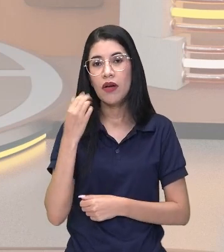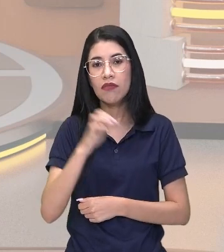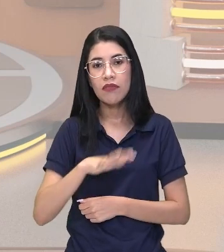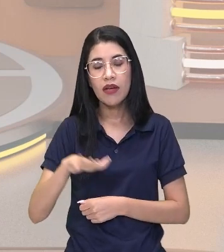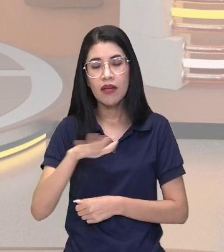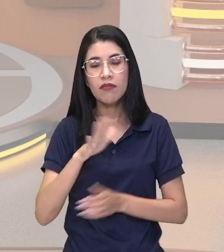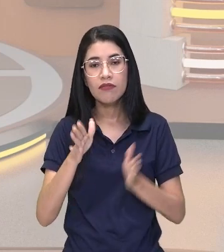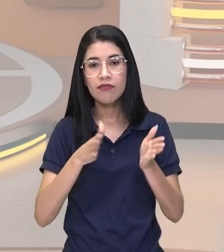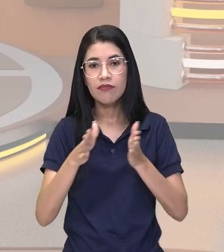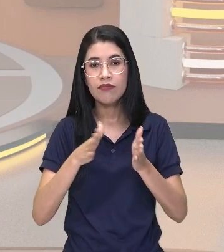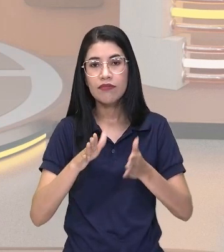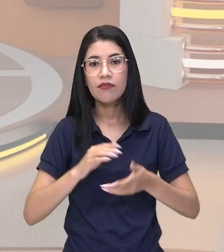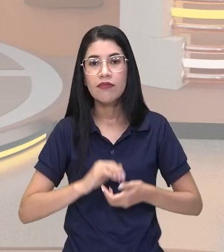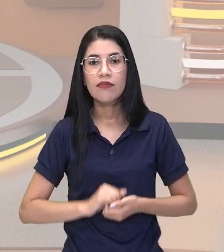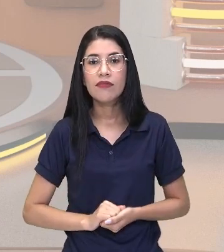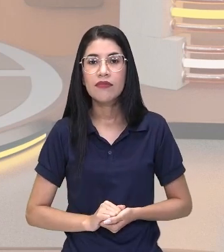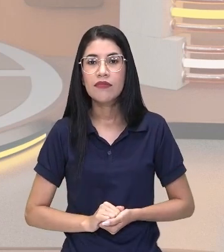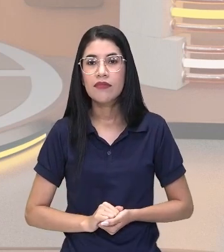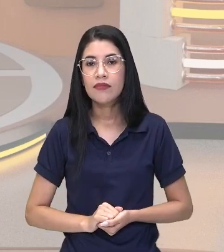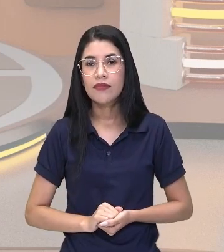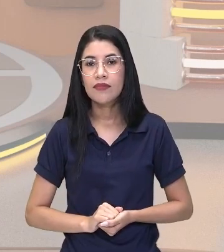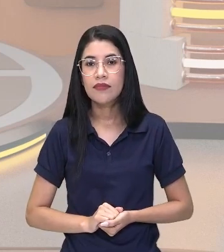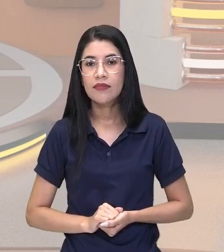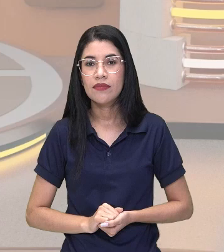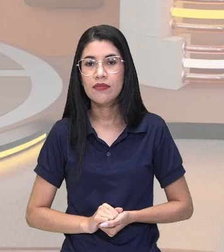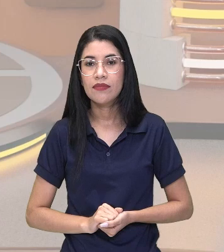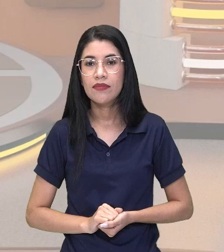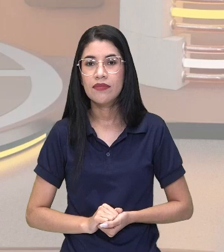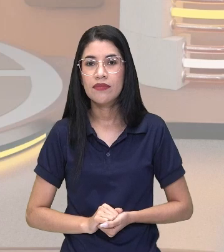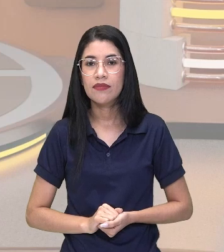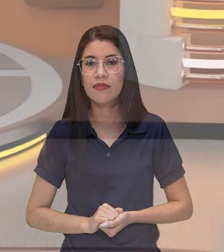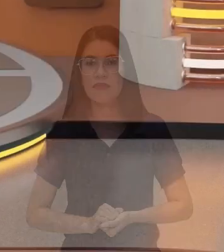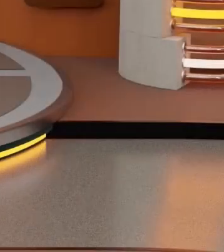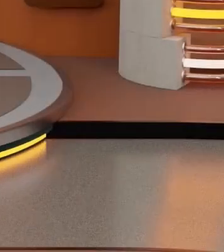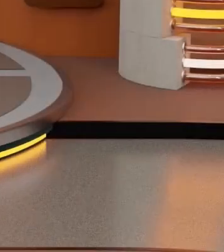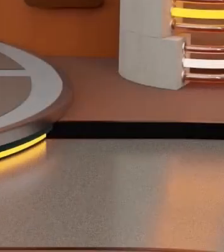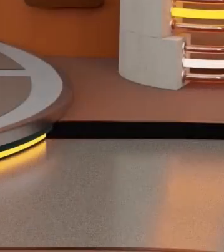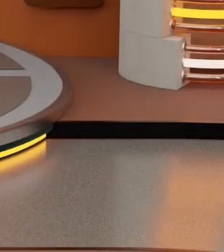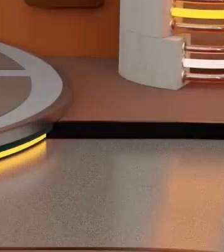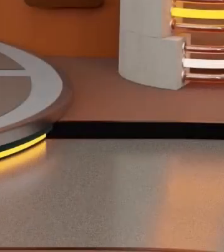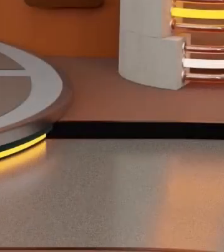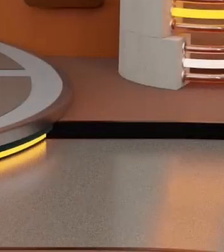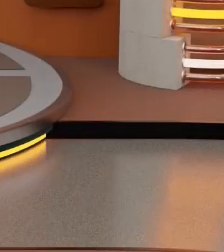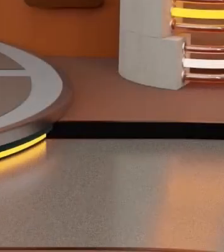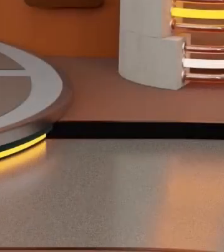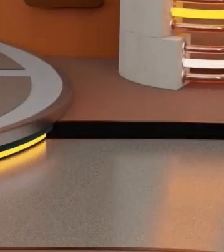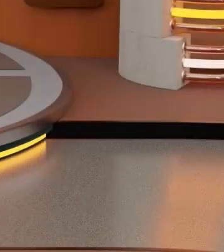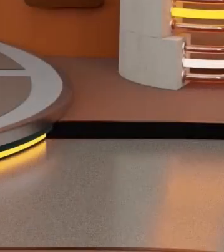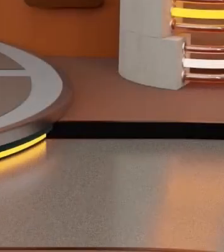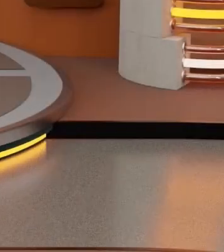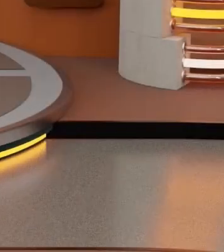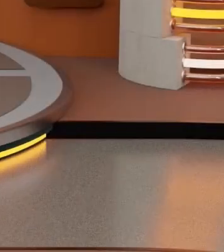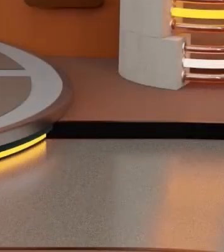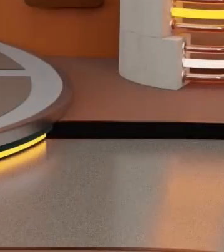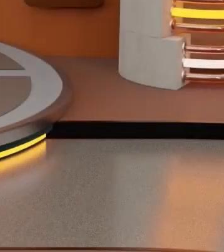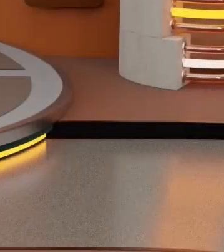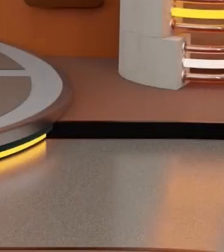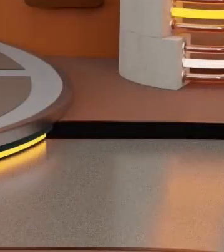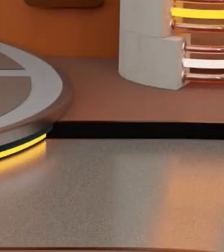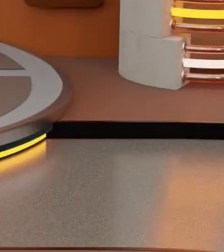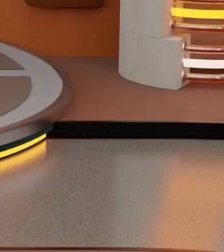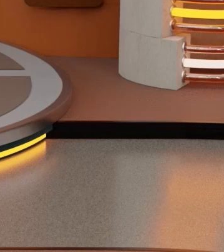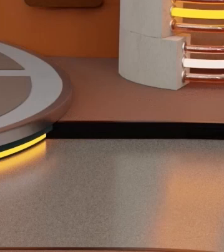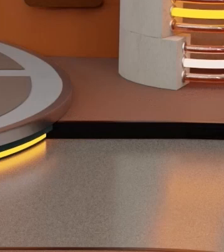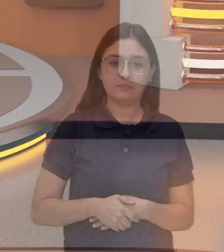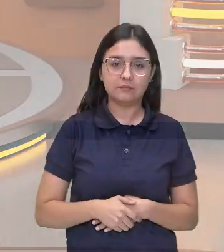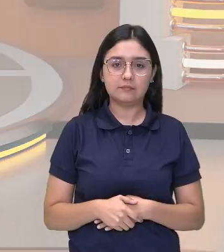Se vendia, inclusive, inúmeros pregos que eram colocados como os pregos utilizados na crucificação de Cristo,